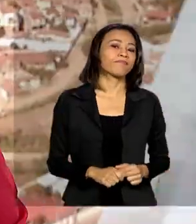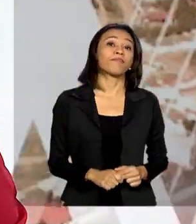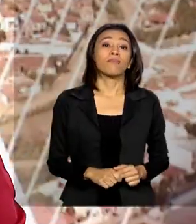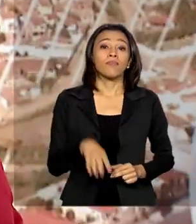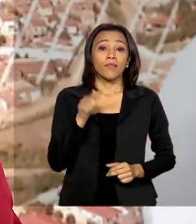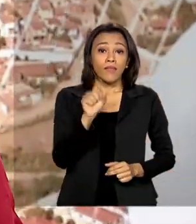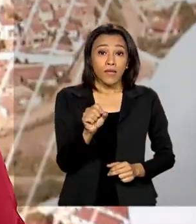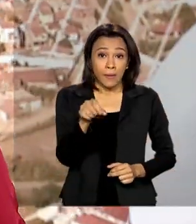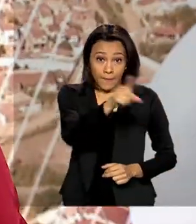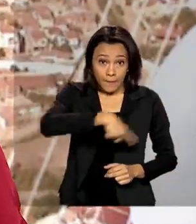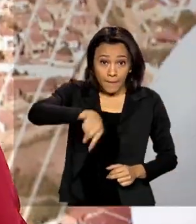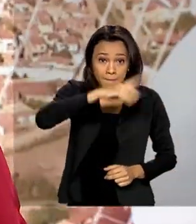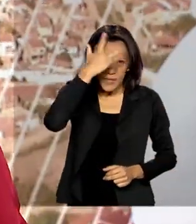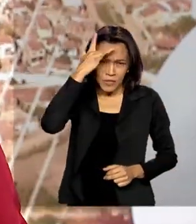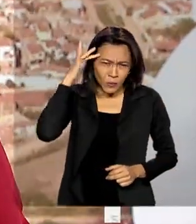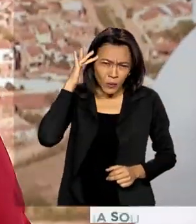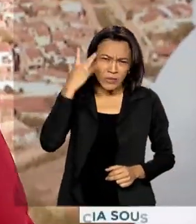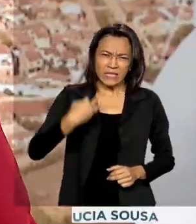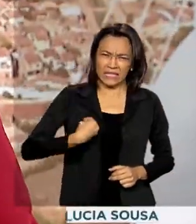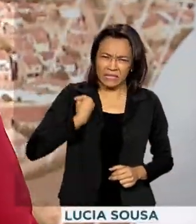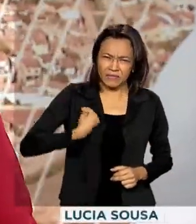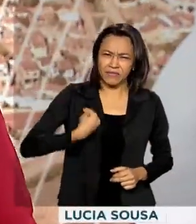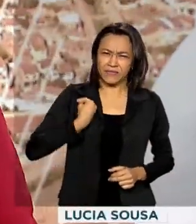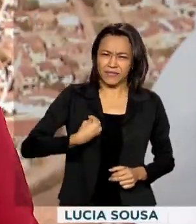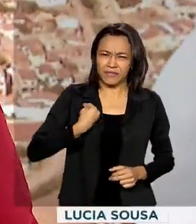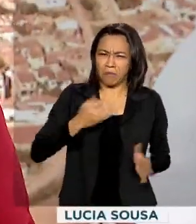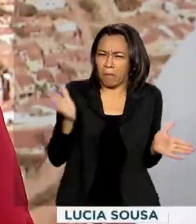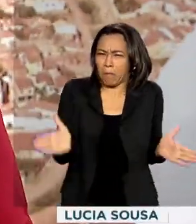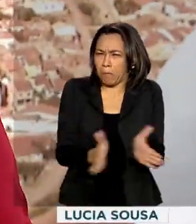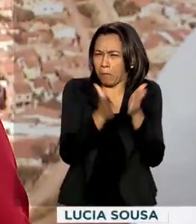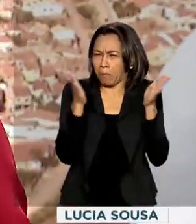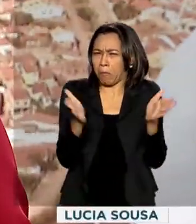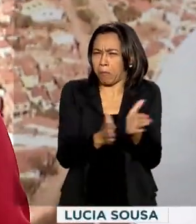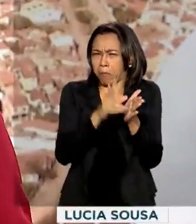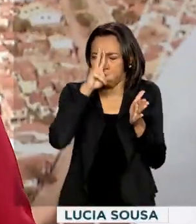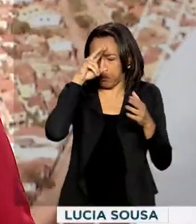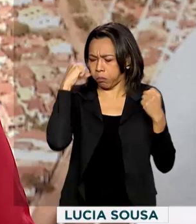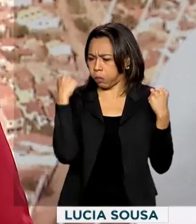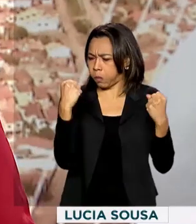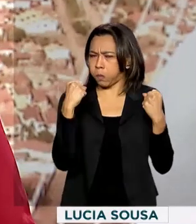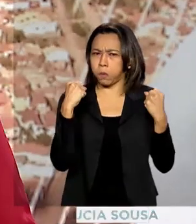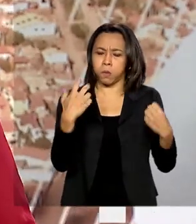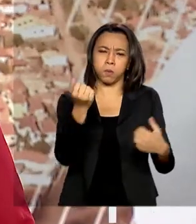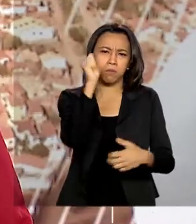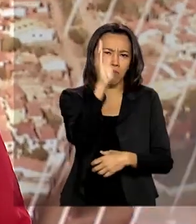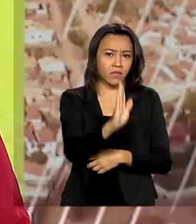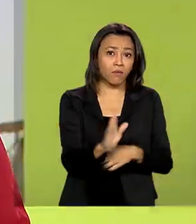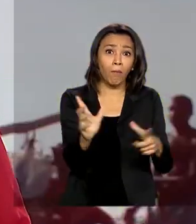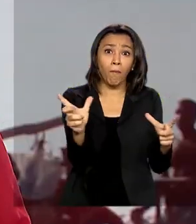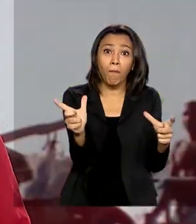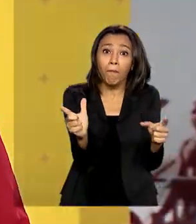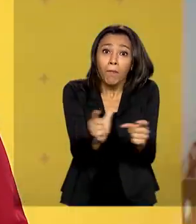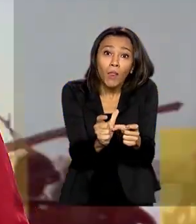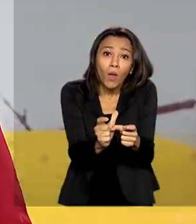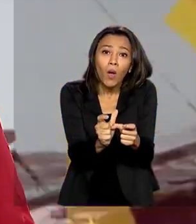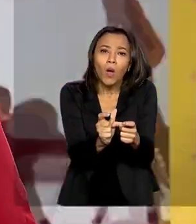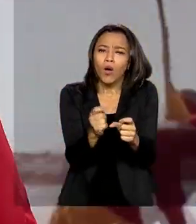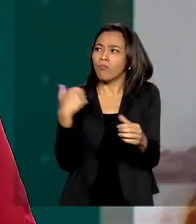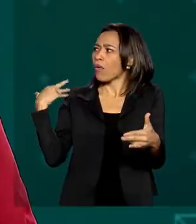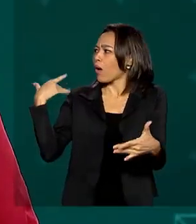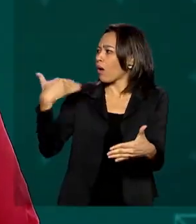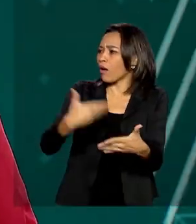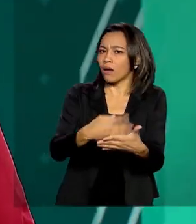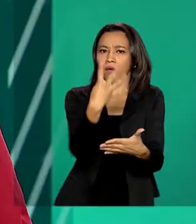A taxa de pessoas que vivem em situação de pobreza ou extrema pobreza no Brasil é a menor dos últimos 40